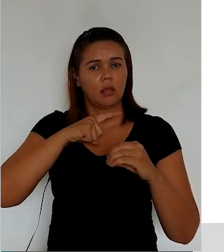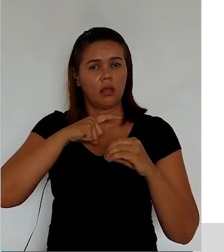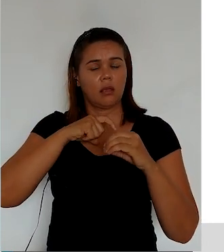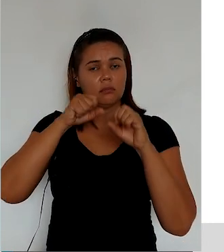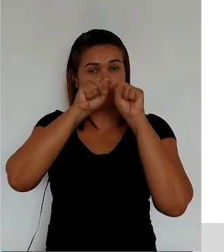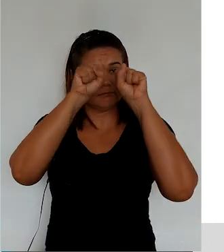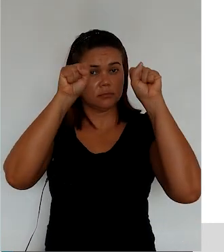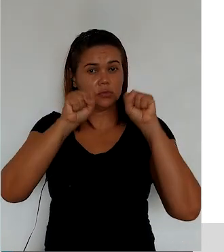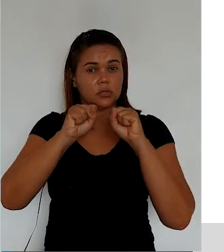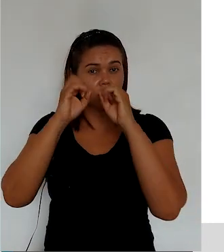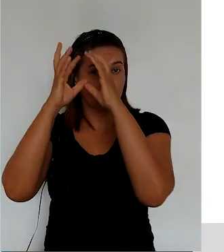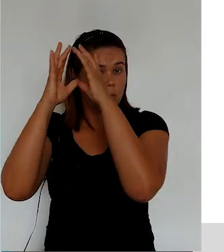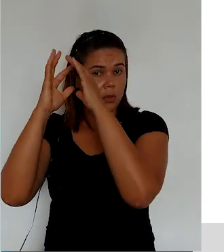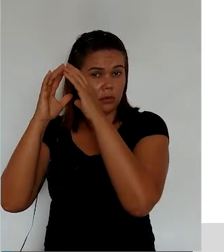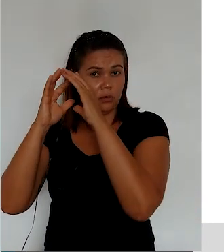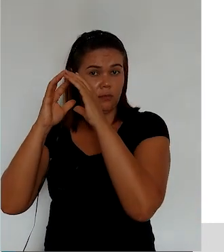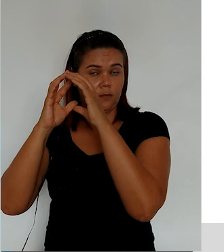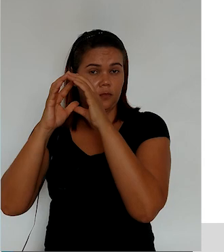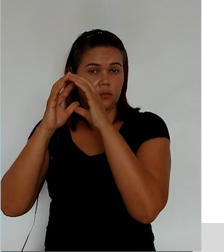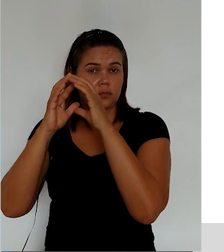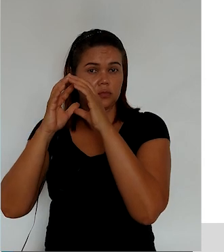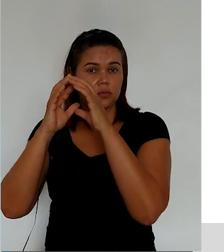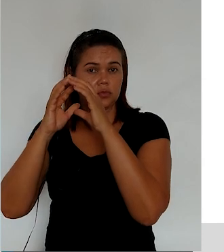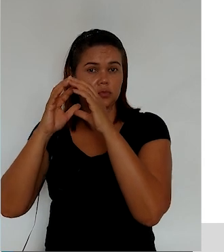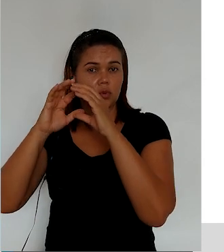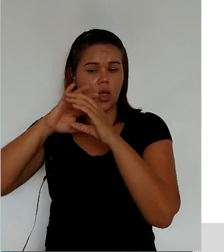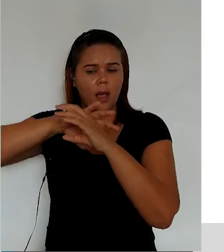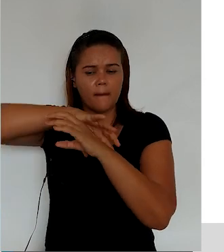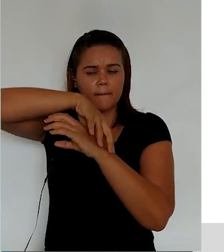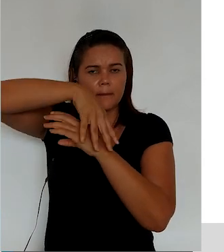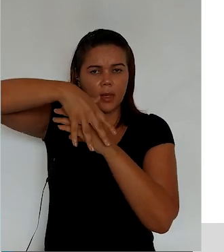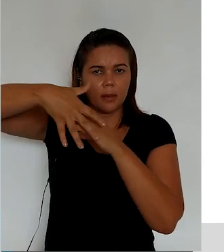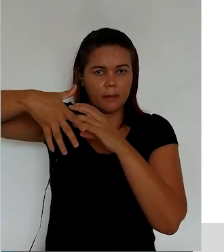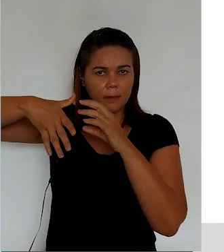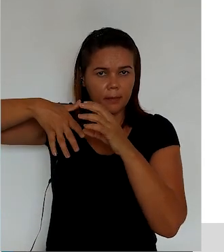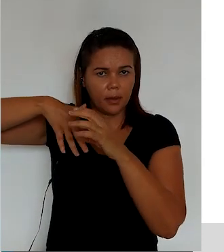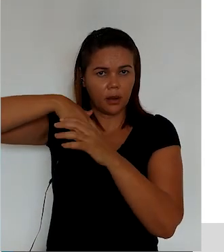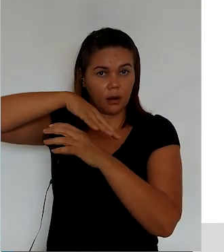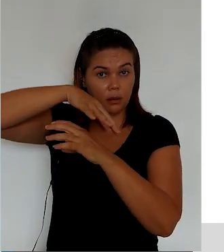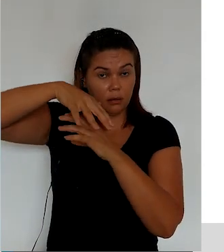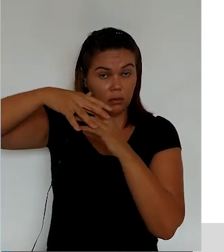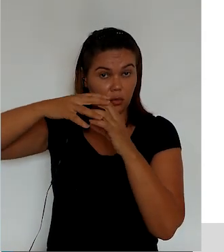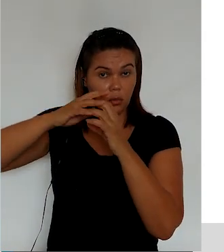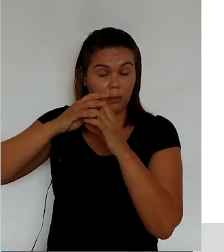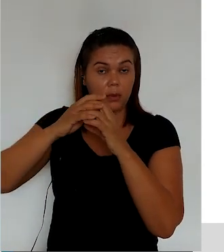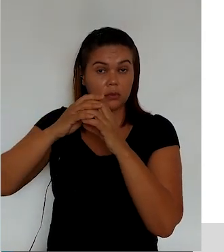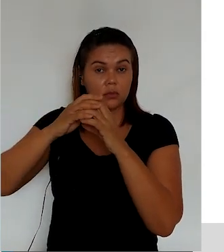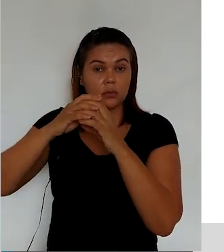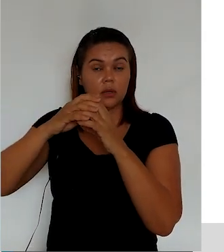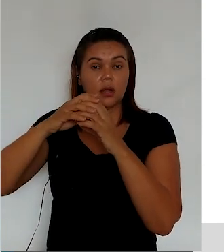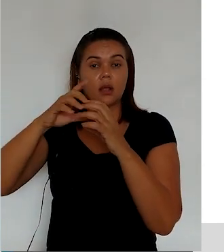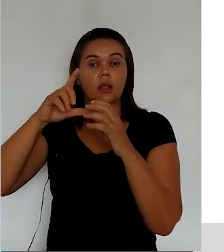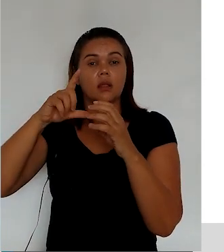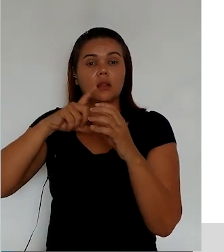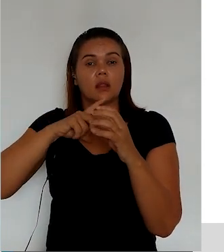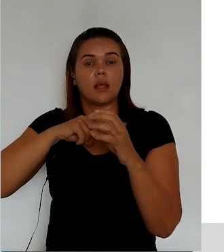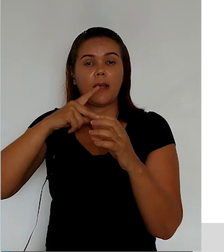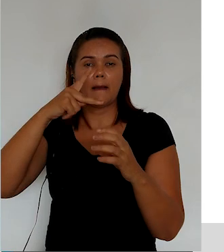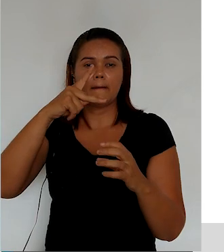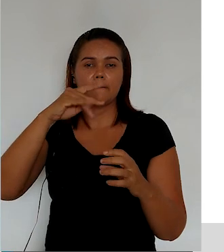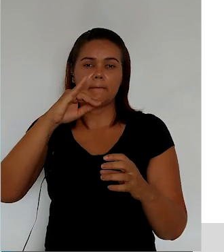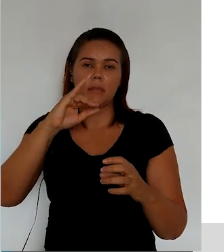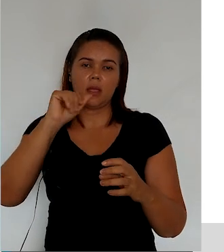encontrados no sistema nervoso. A membrana de cobertura é